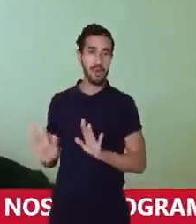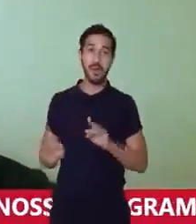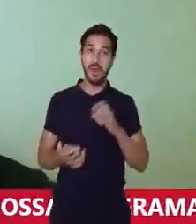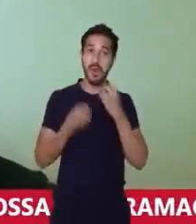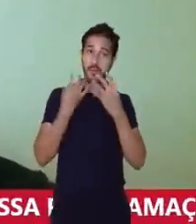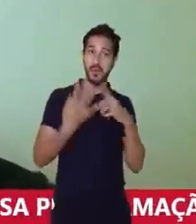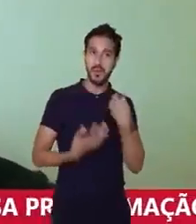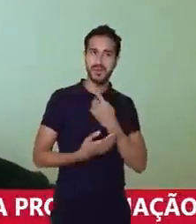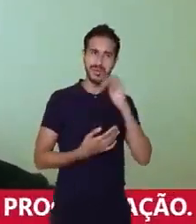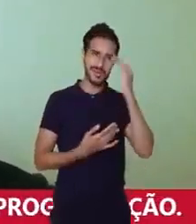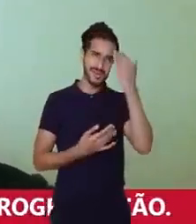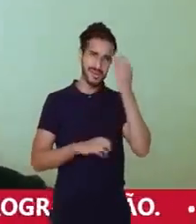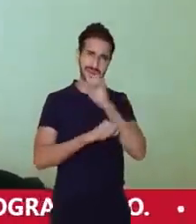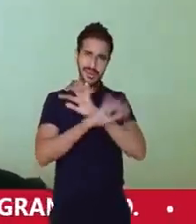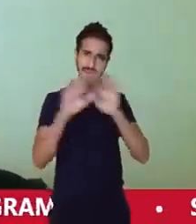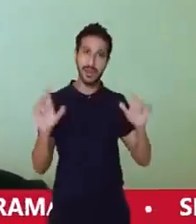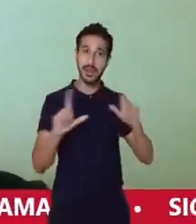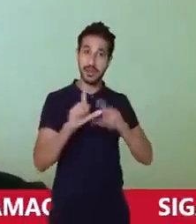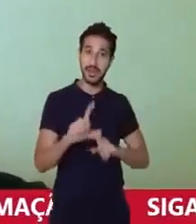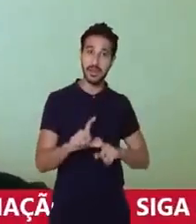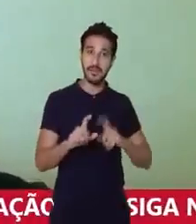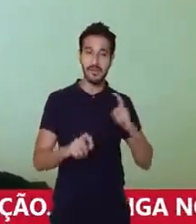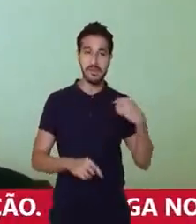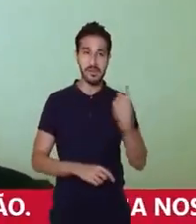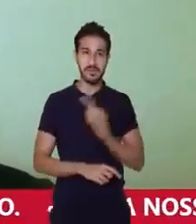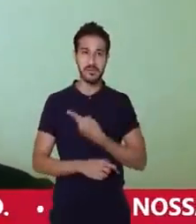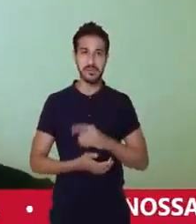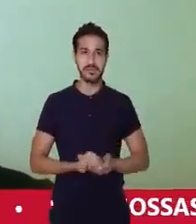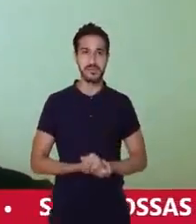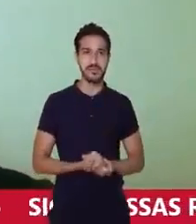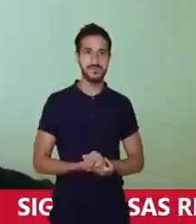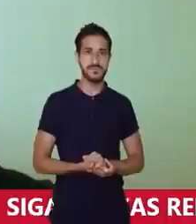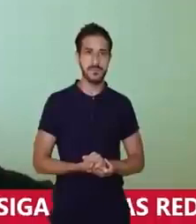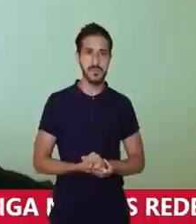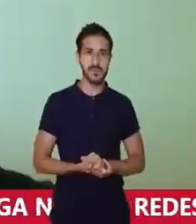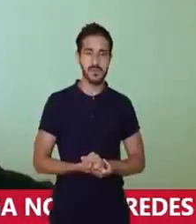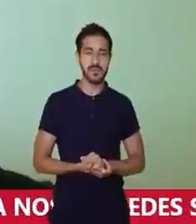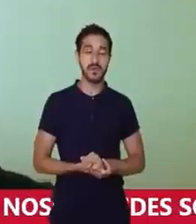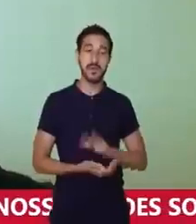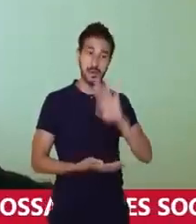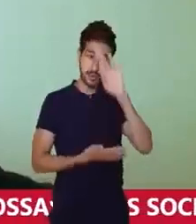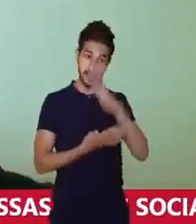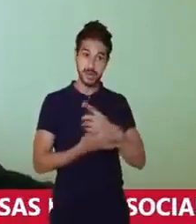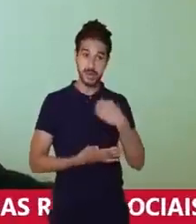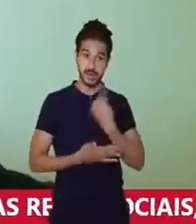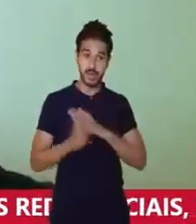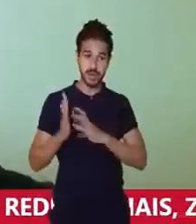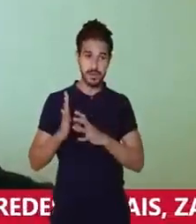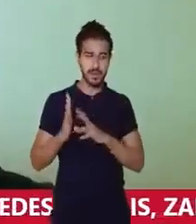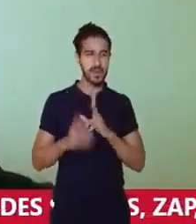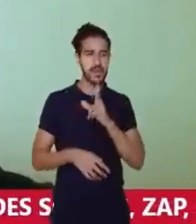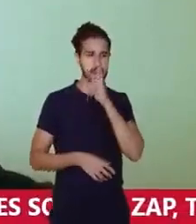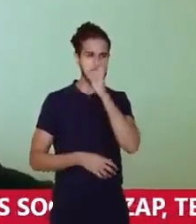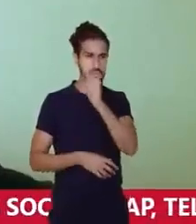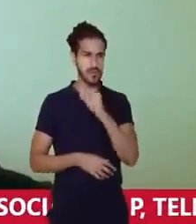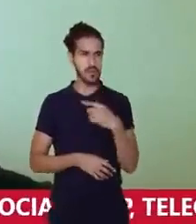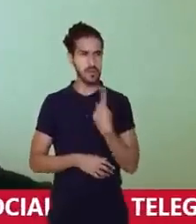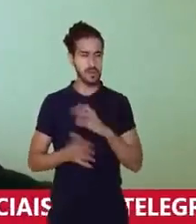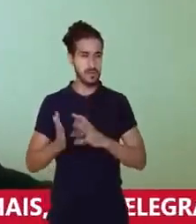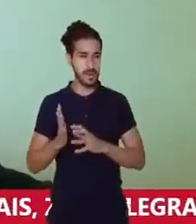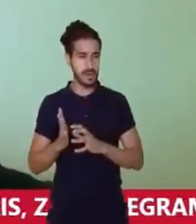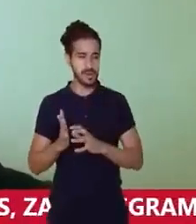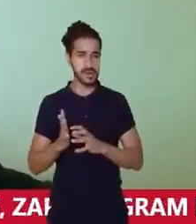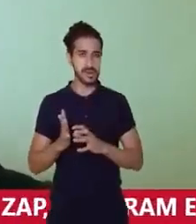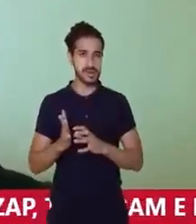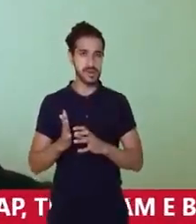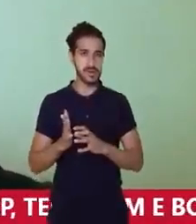é bom a gente ter clareza que vai depender de nós. Eu acho que o nosso partido sabe que a força dele,